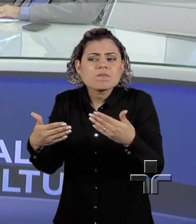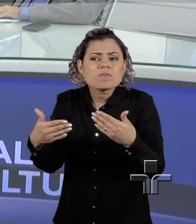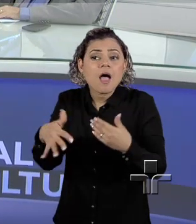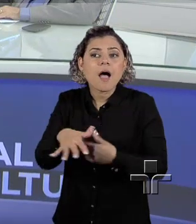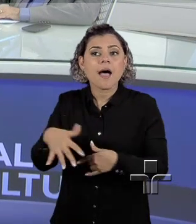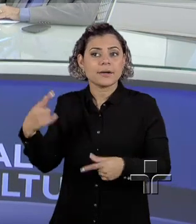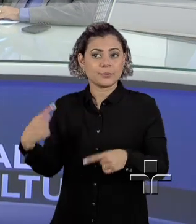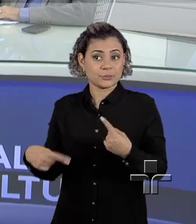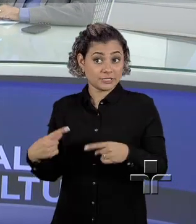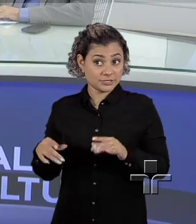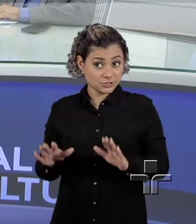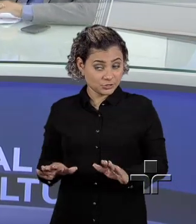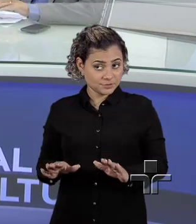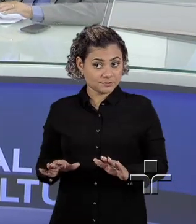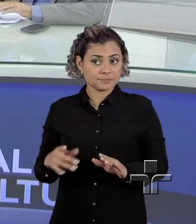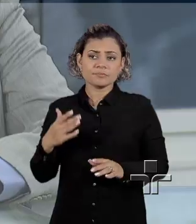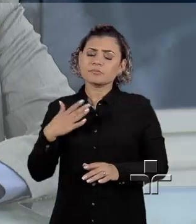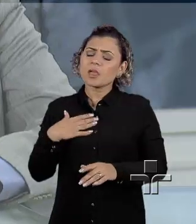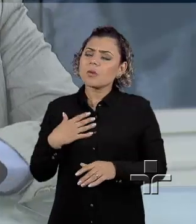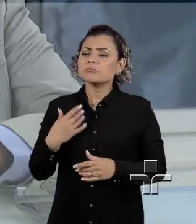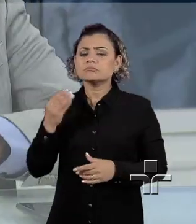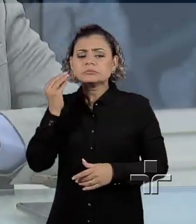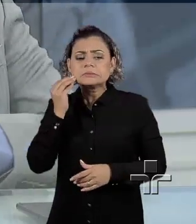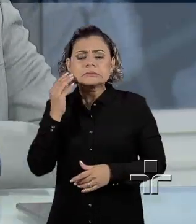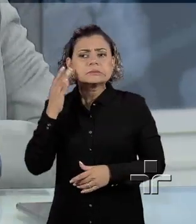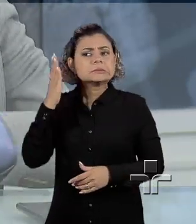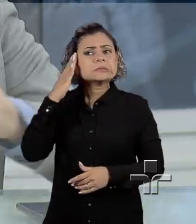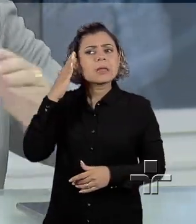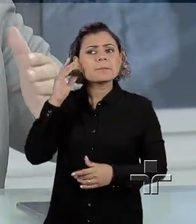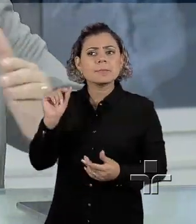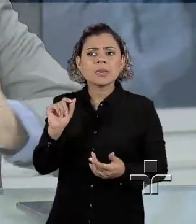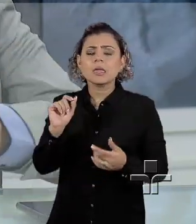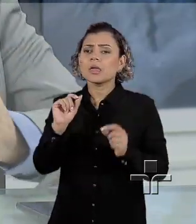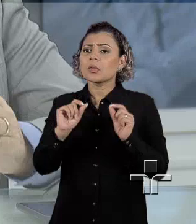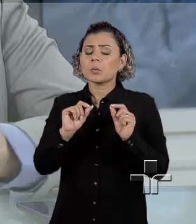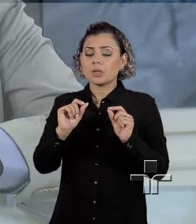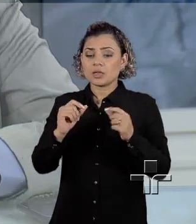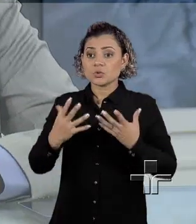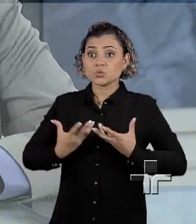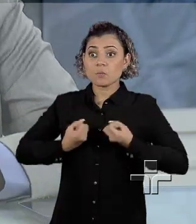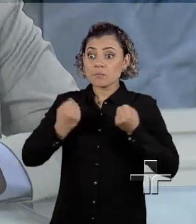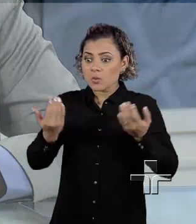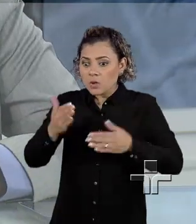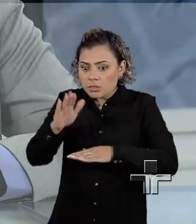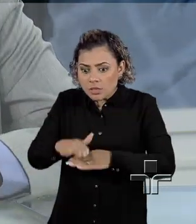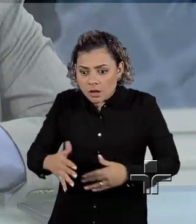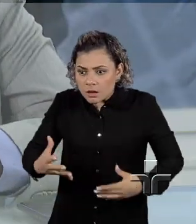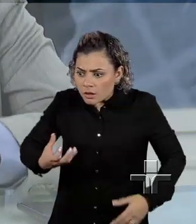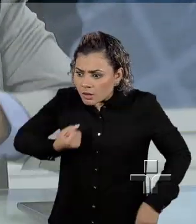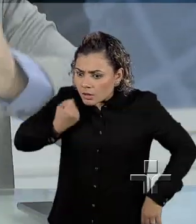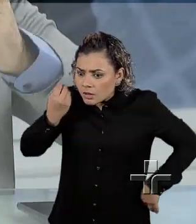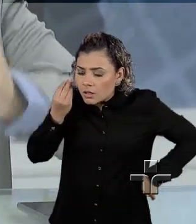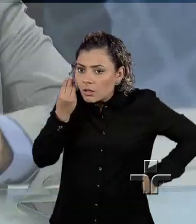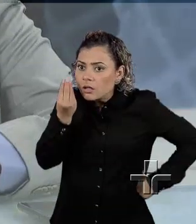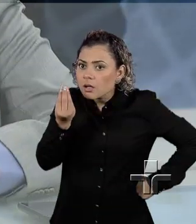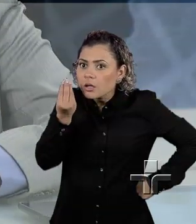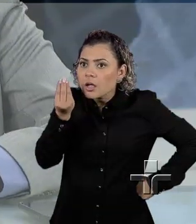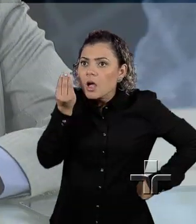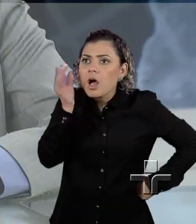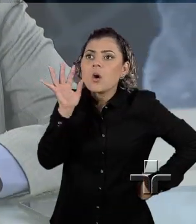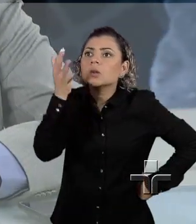político. Então, eu procurei saber, depois que tomado de surpresa hoje à tarde, procurei saber, afinal de contas, o que